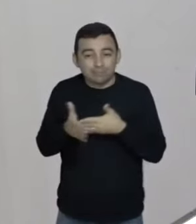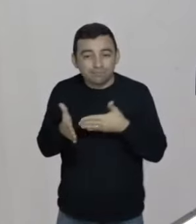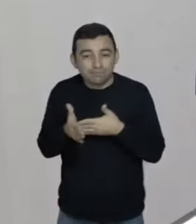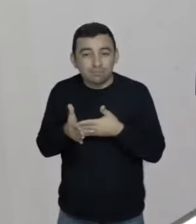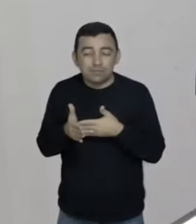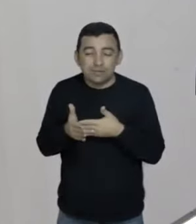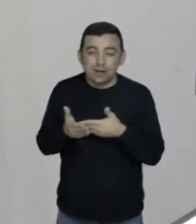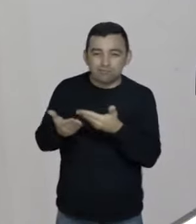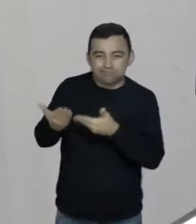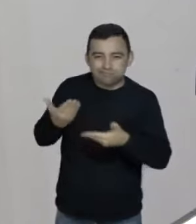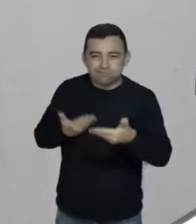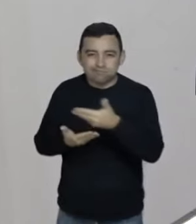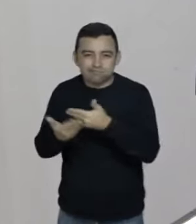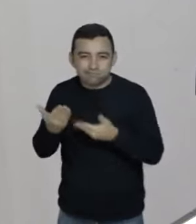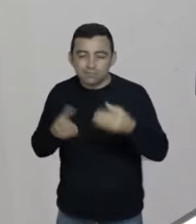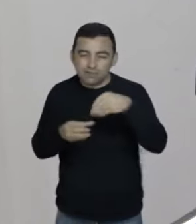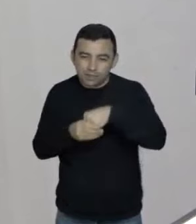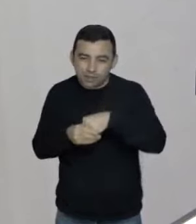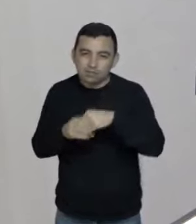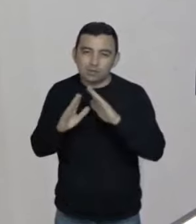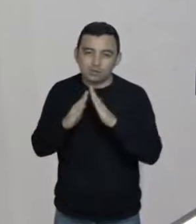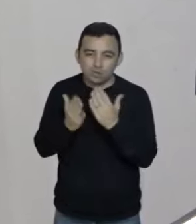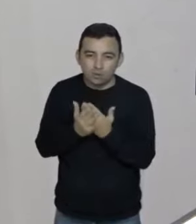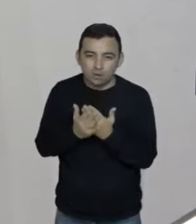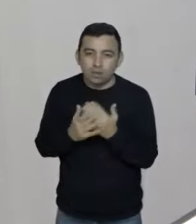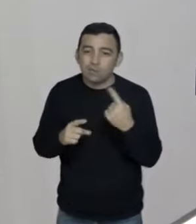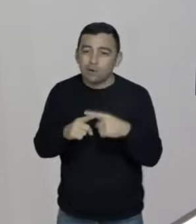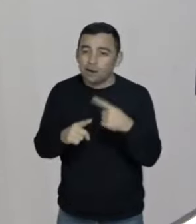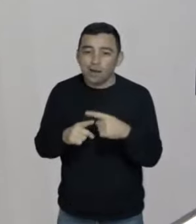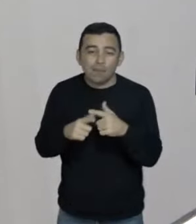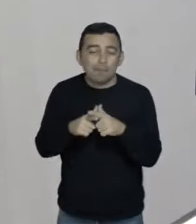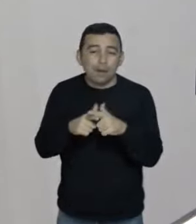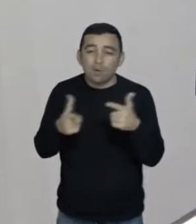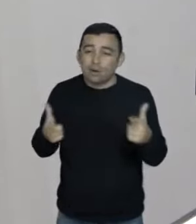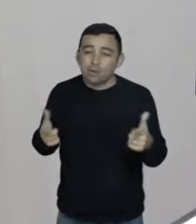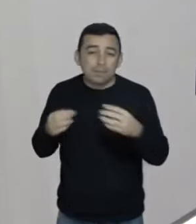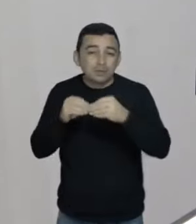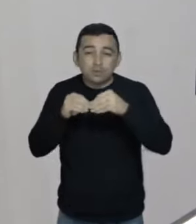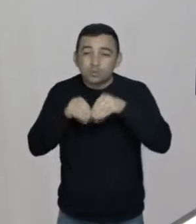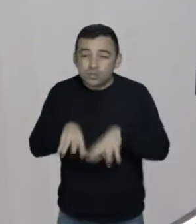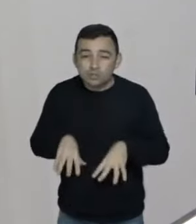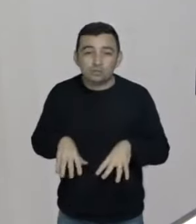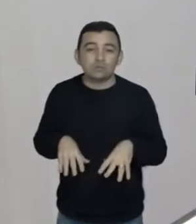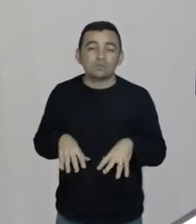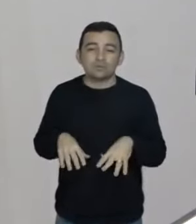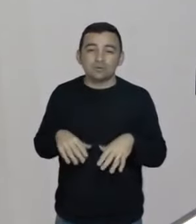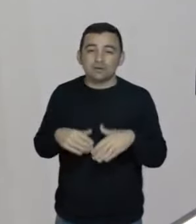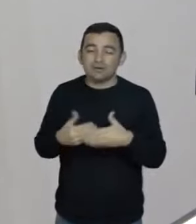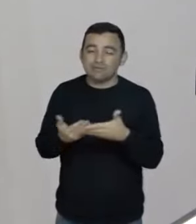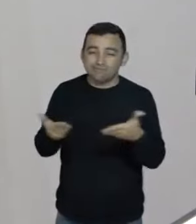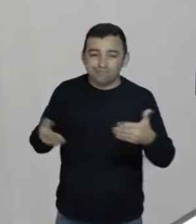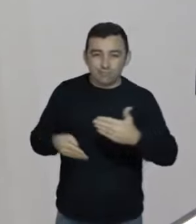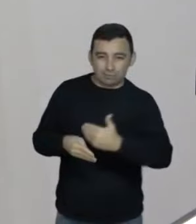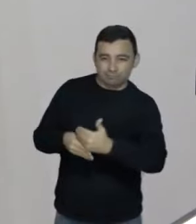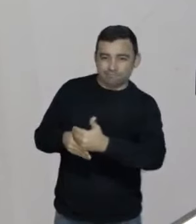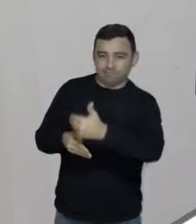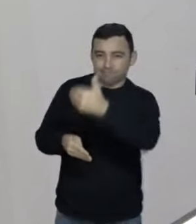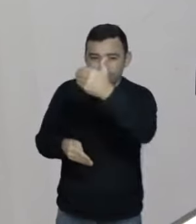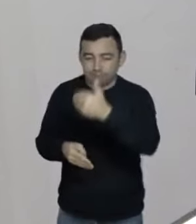o convívio dentro das unidades escolares Porque grande parte tá hoje prejudicada com o tapumes e